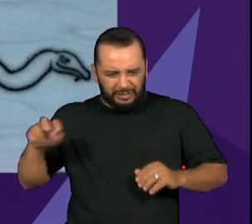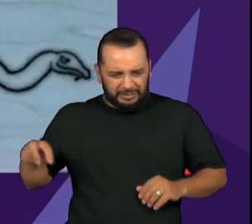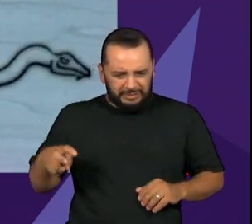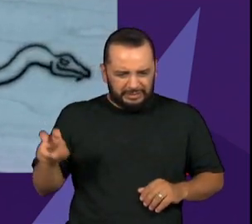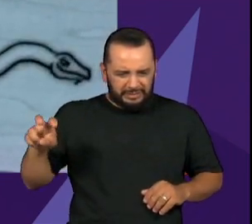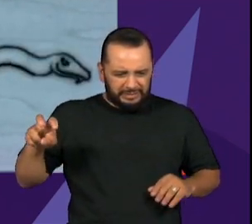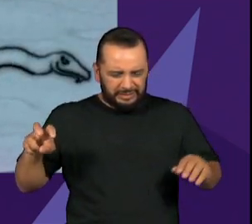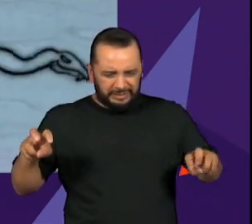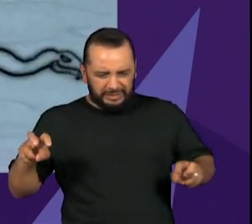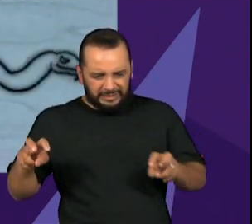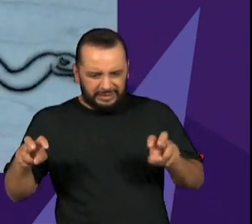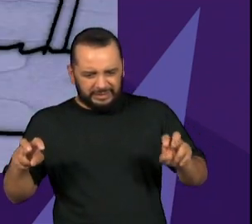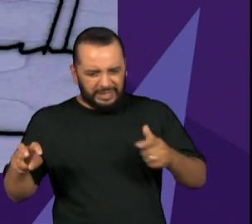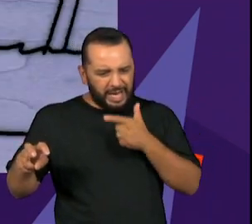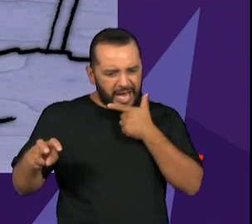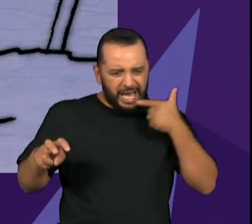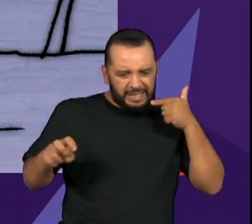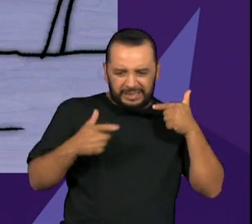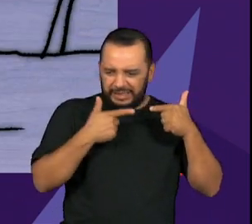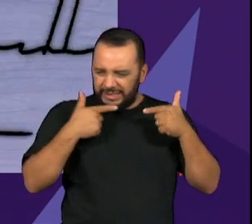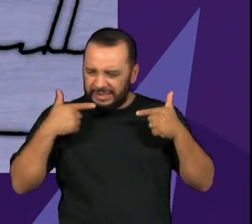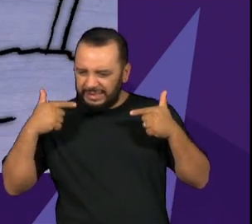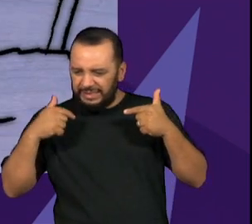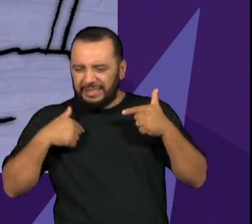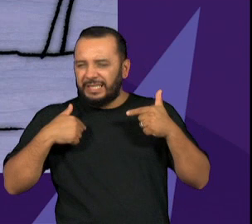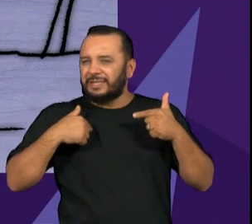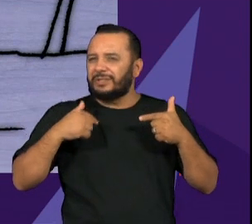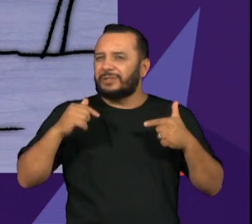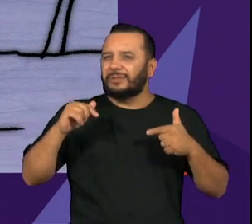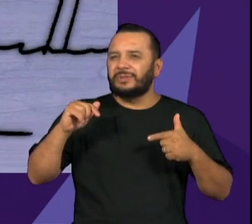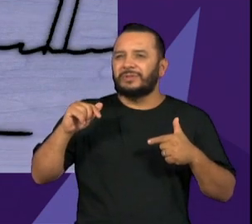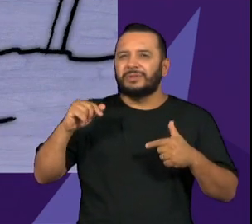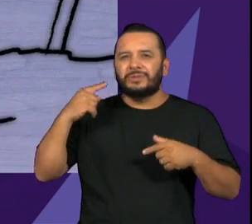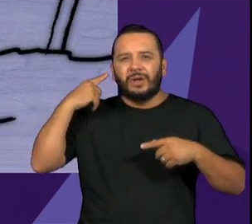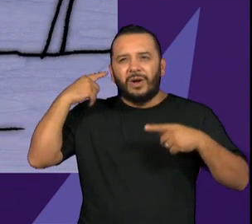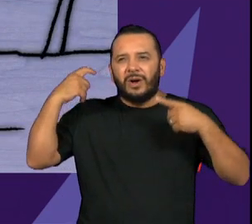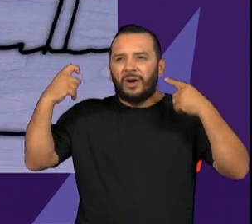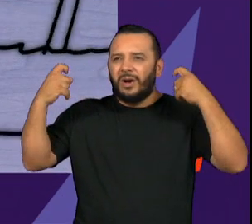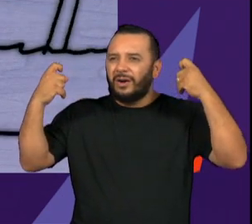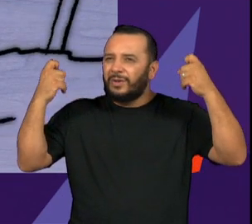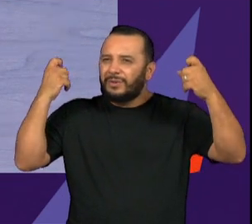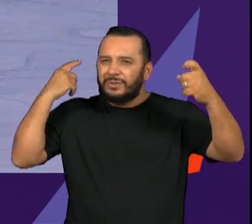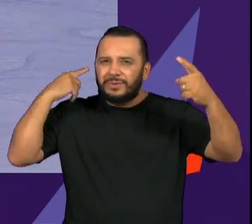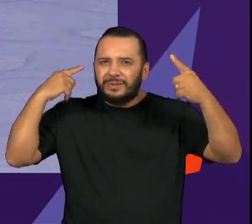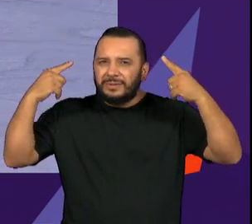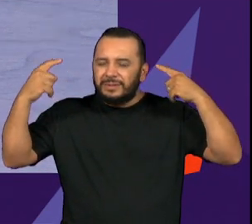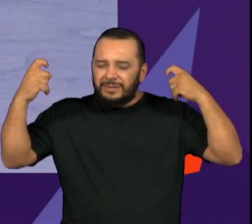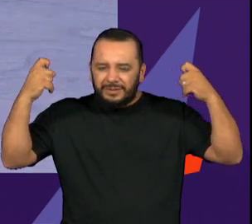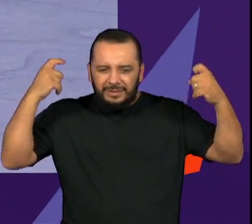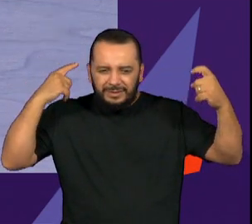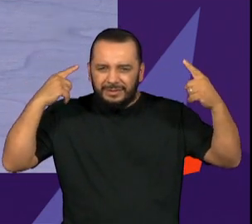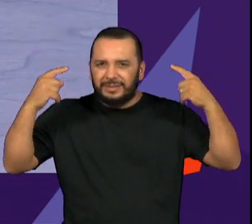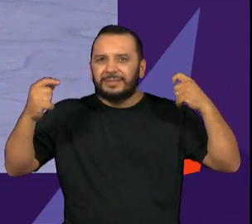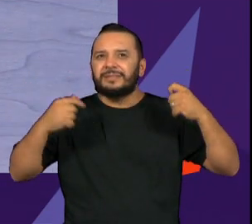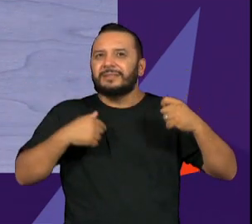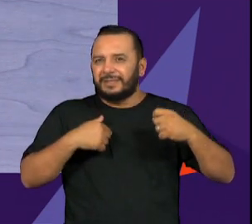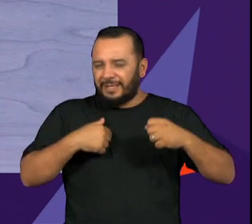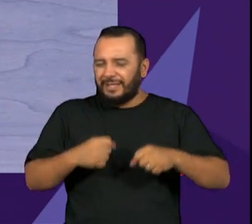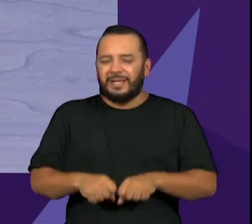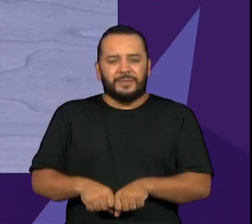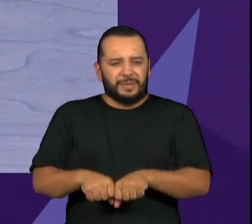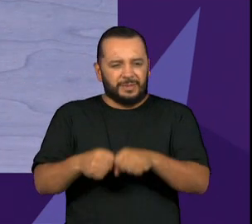serpente. São sons de sims, não contudo. Pé quebrado, verso